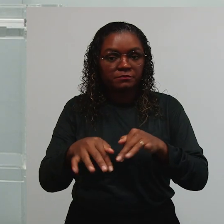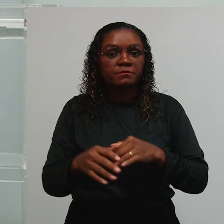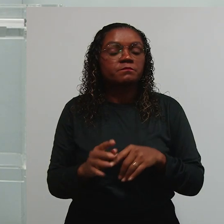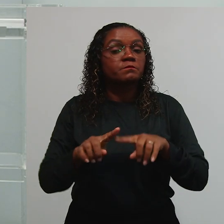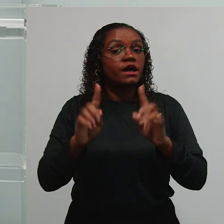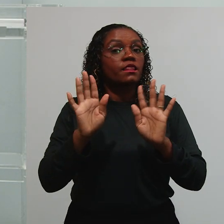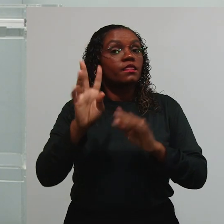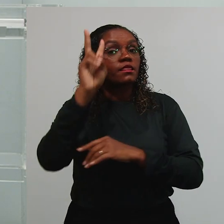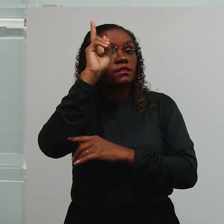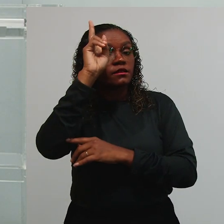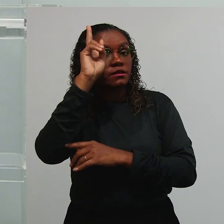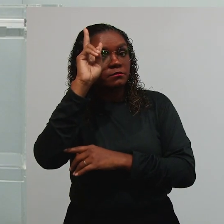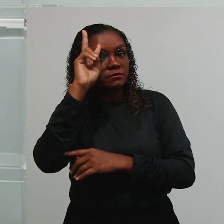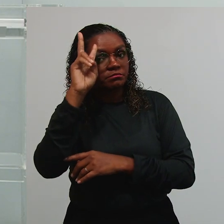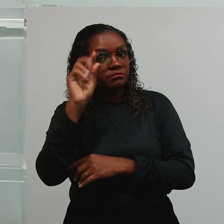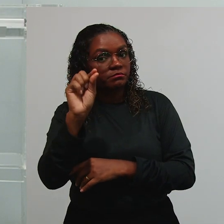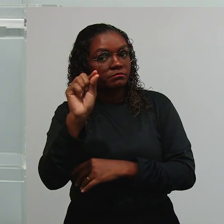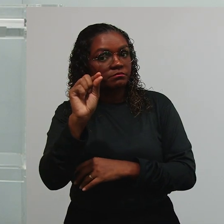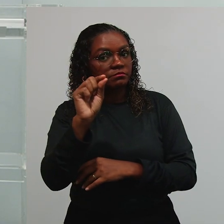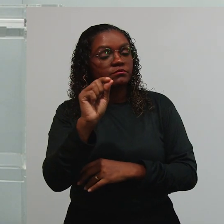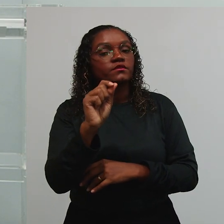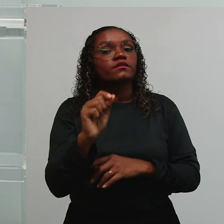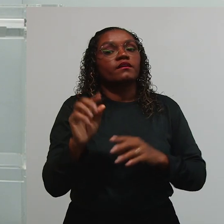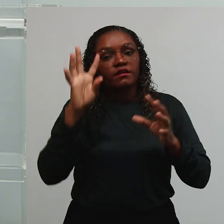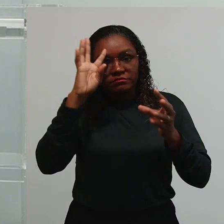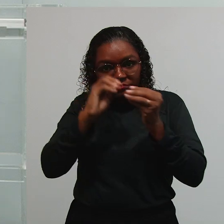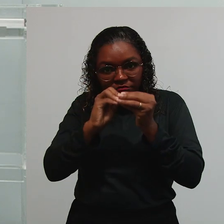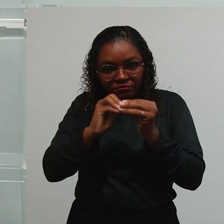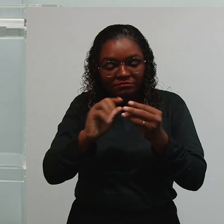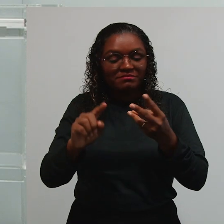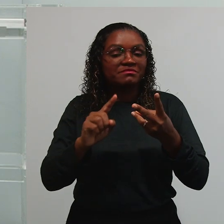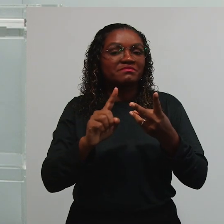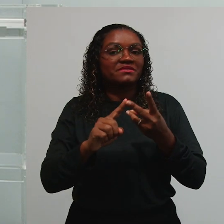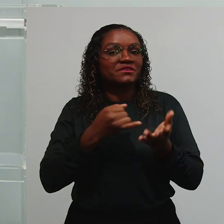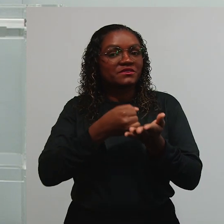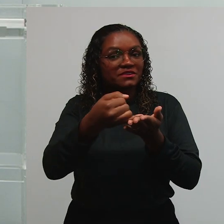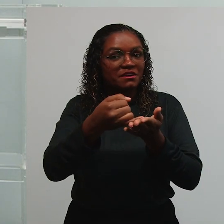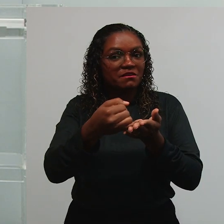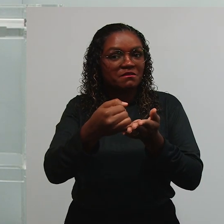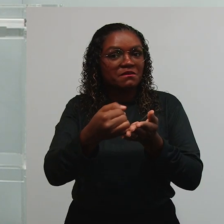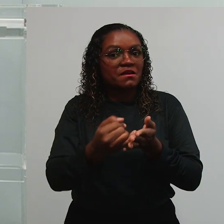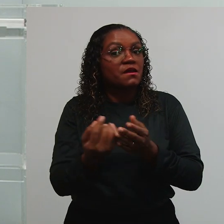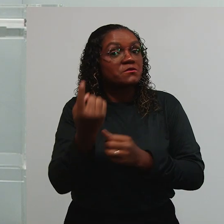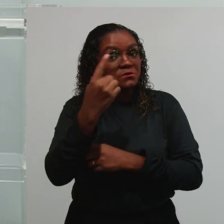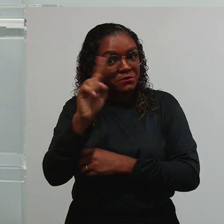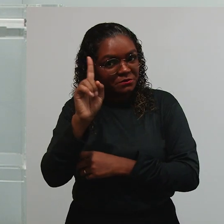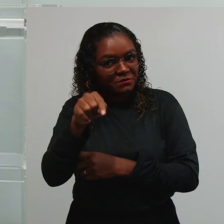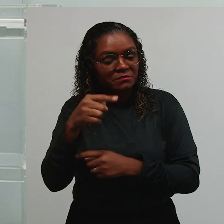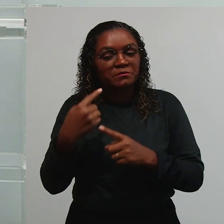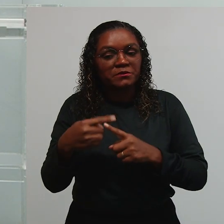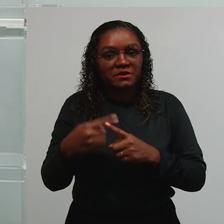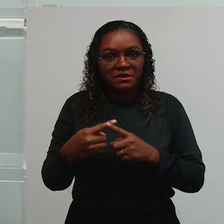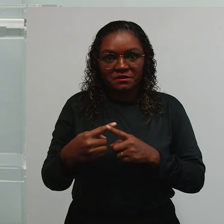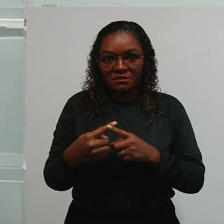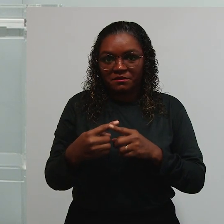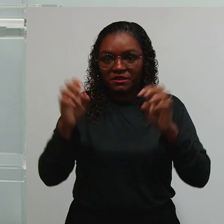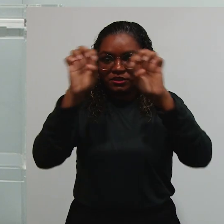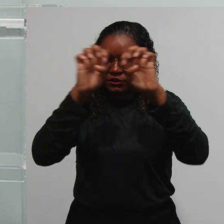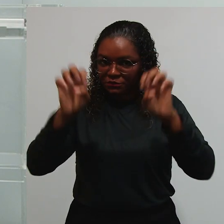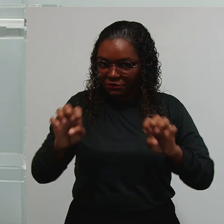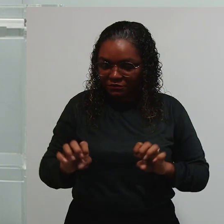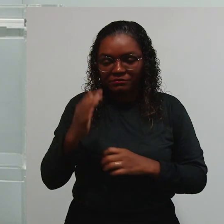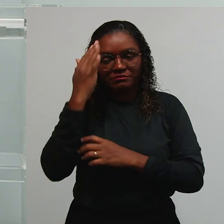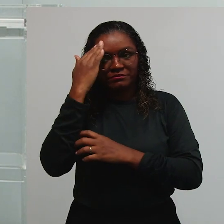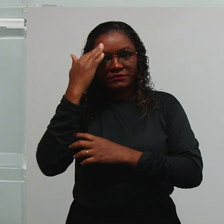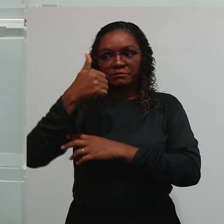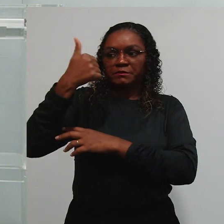a introdução e o resumo são as últimas coisas que a gente faz. Elas são as primeiras da estrutura, mas são as últimas coisas que a gente